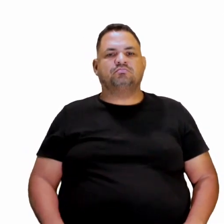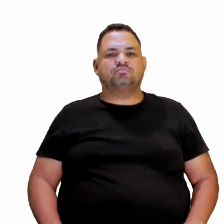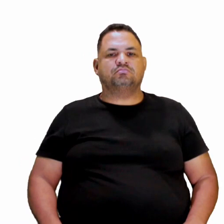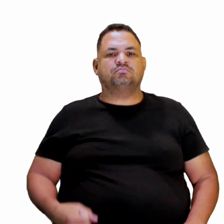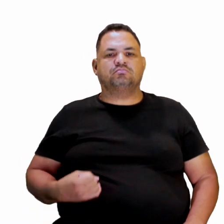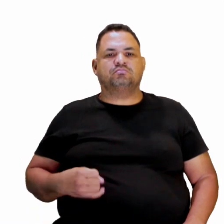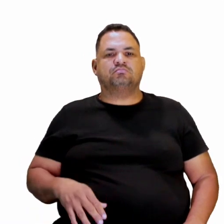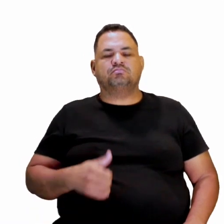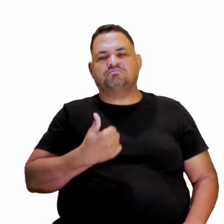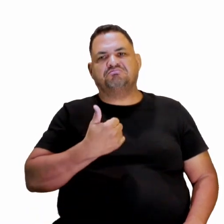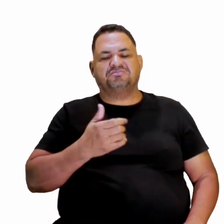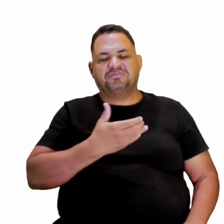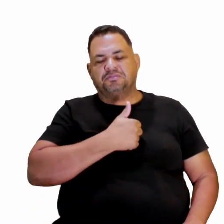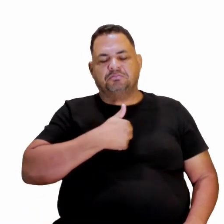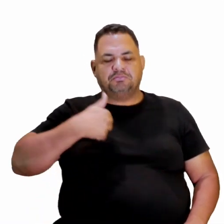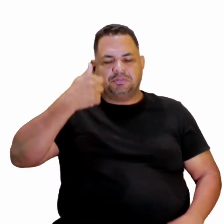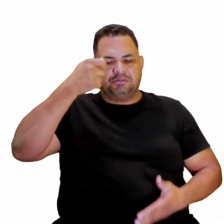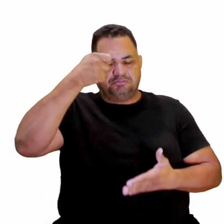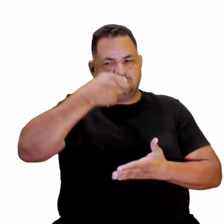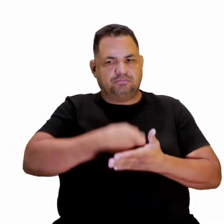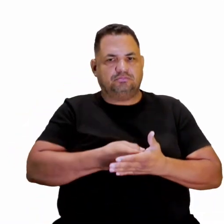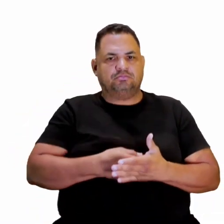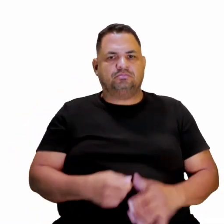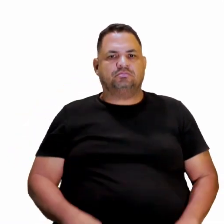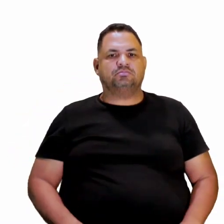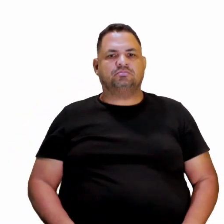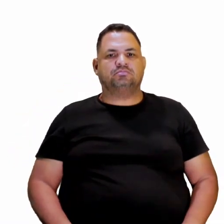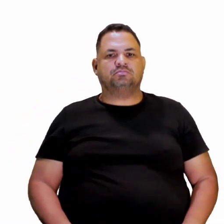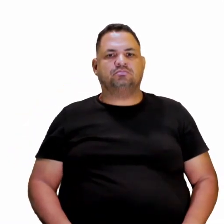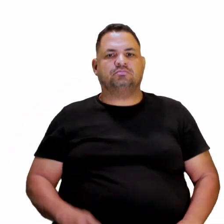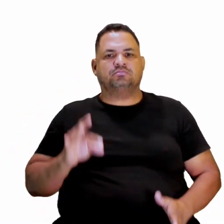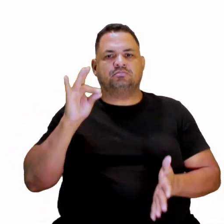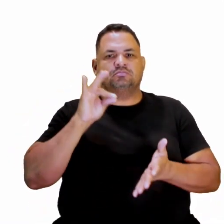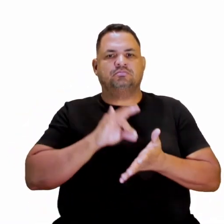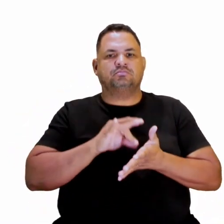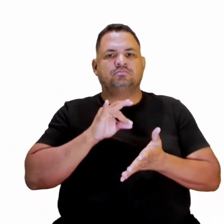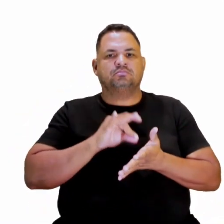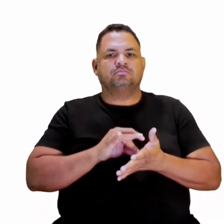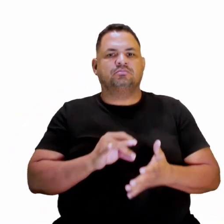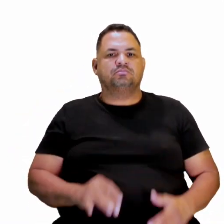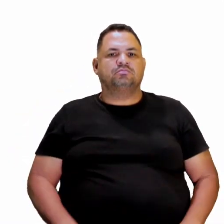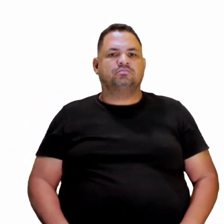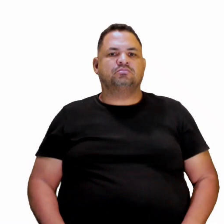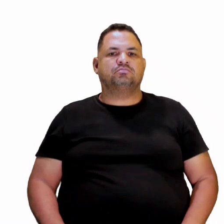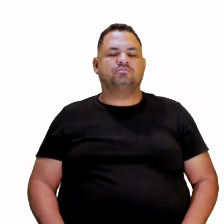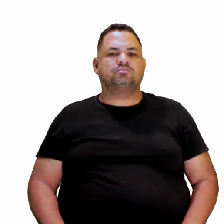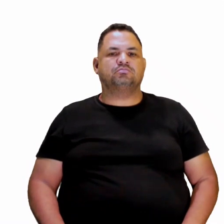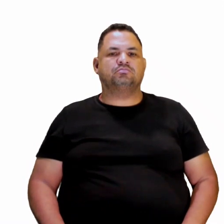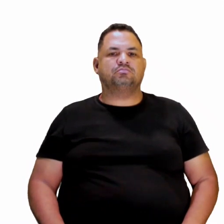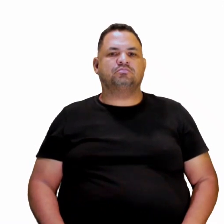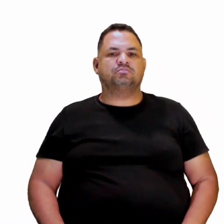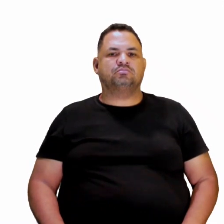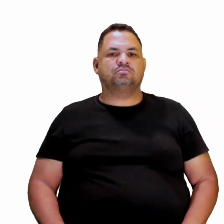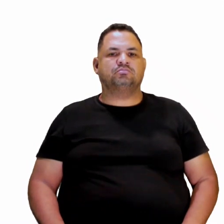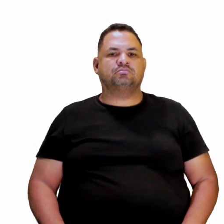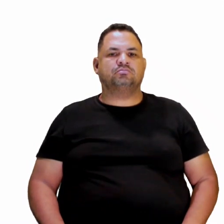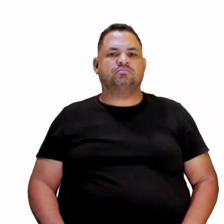estava tomando a melhor decisão. Actually, na verdade, outro falso cognato.